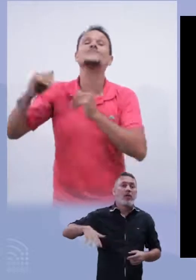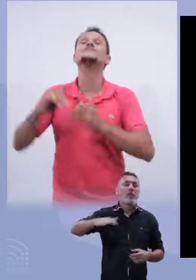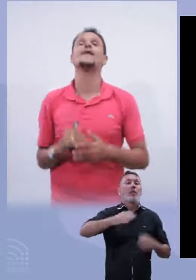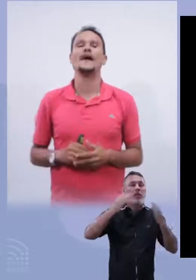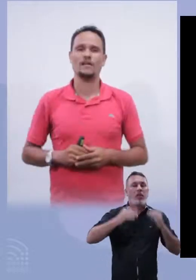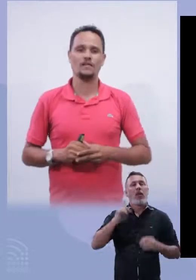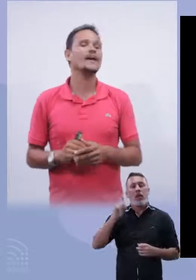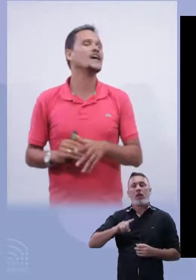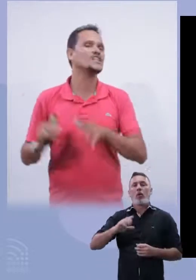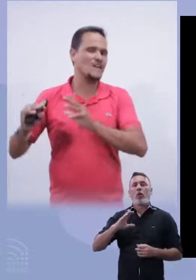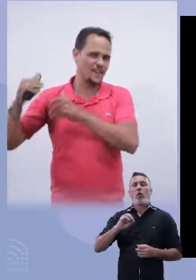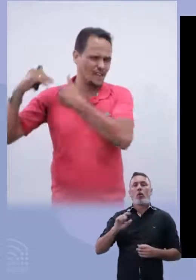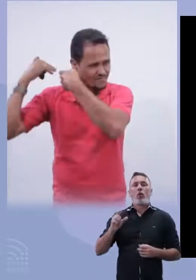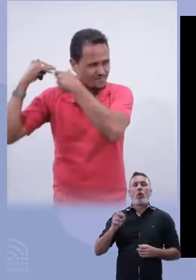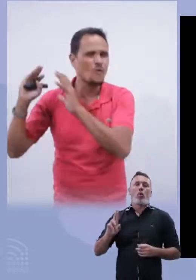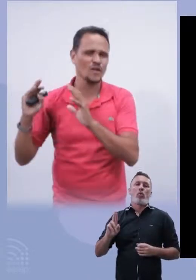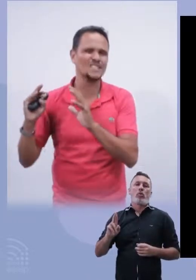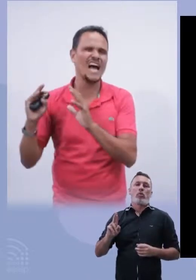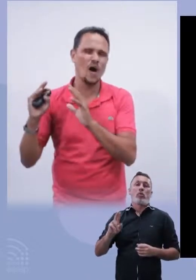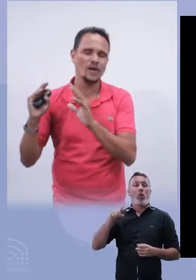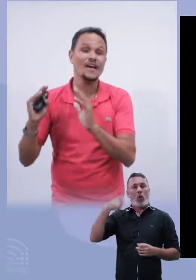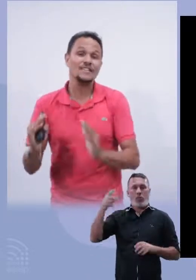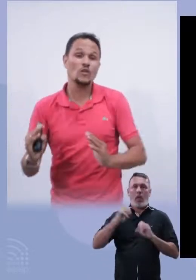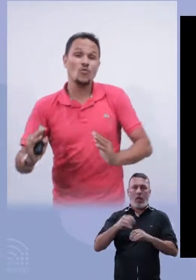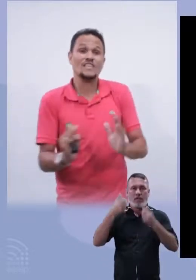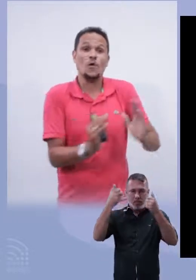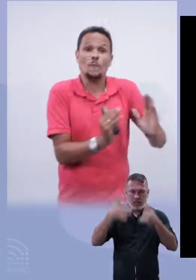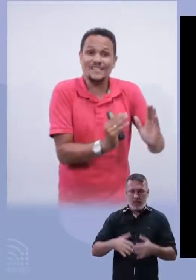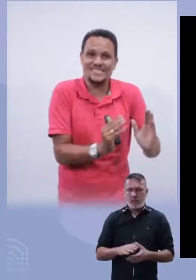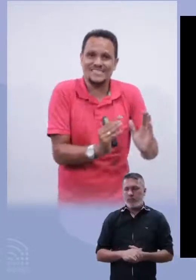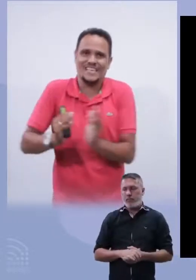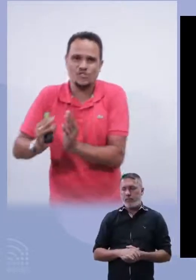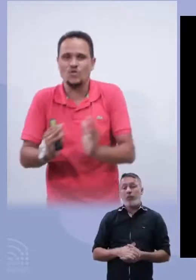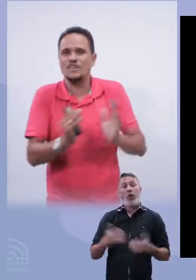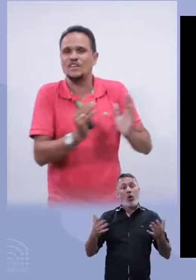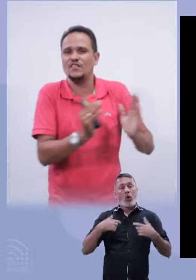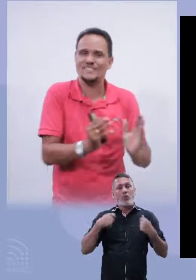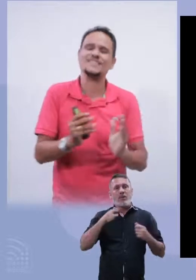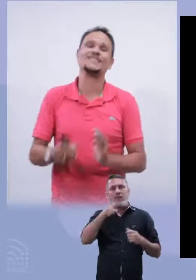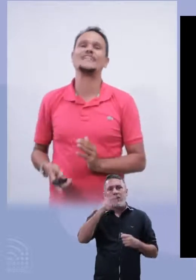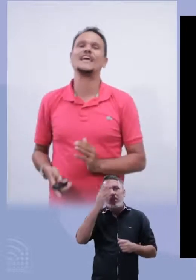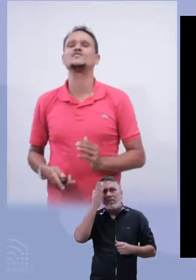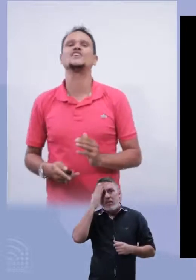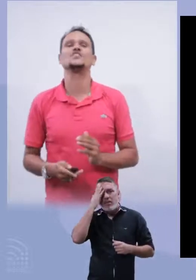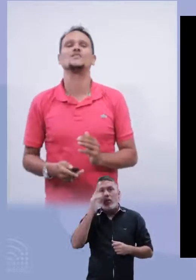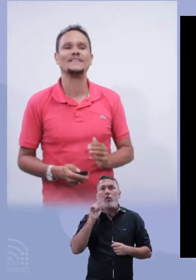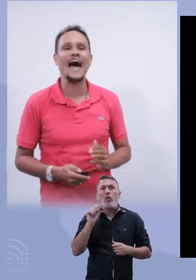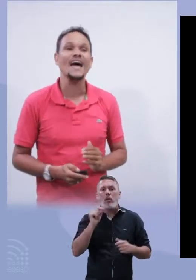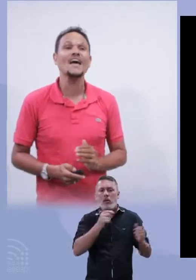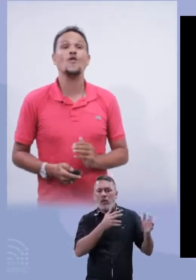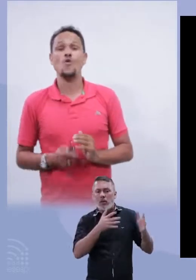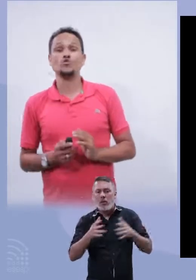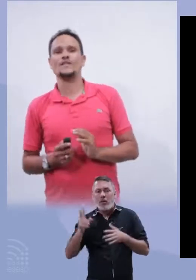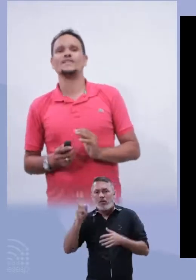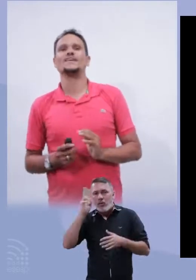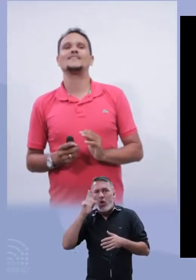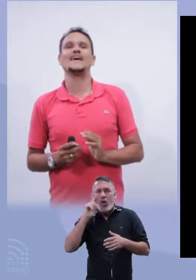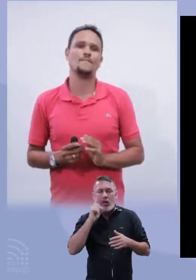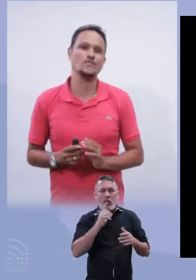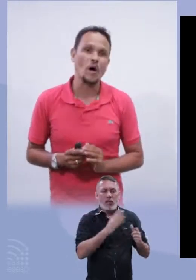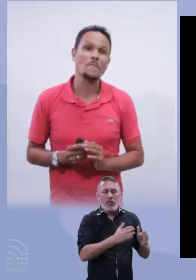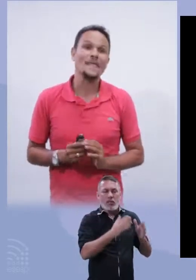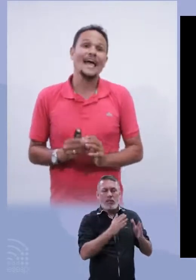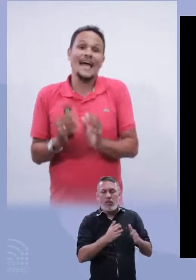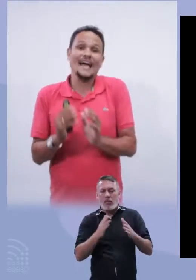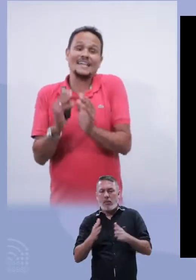ser o Collor de Mello, que a gente vai ver em outra aula. Então, o que eu preciso que vocês entendam desse regime militar, com toda